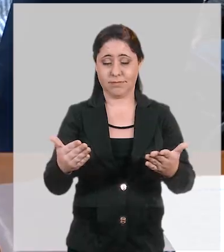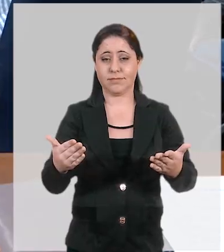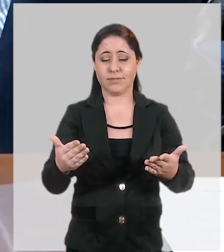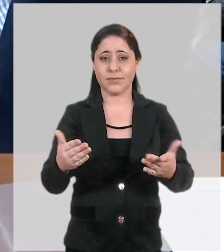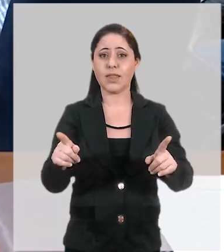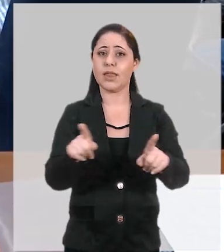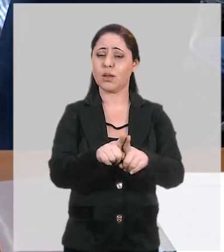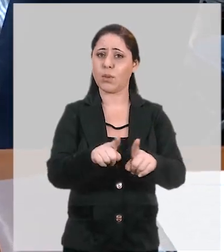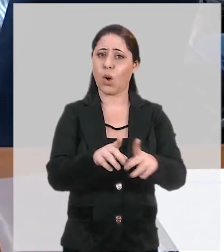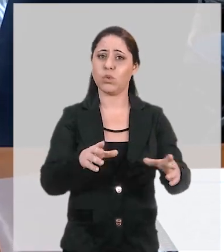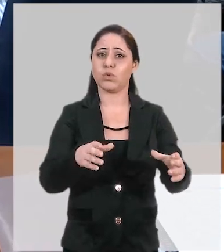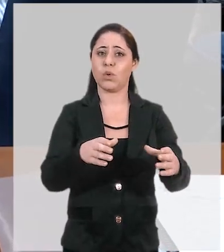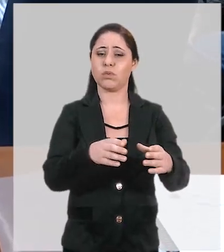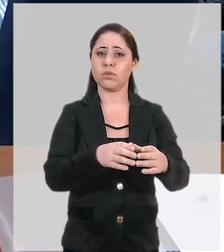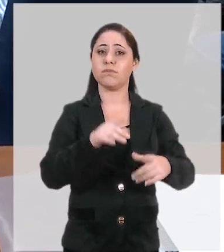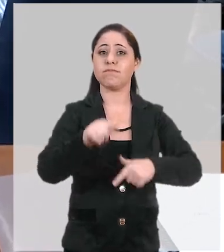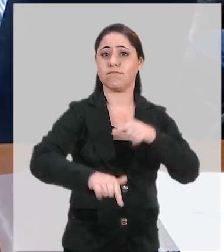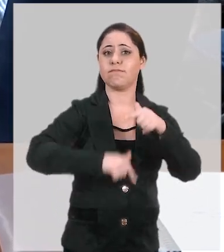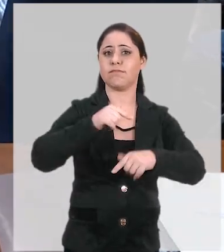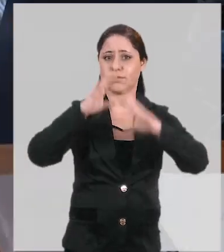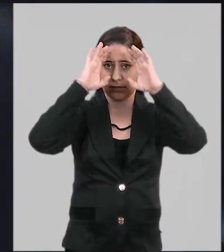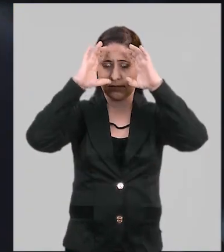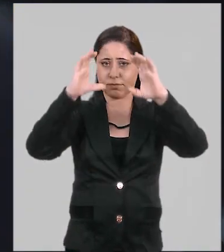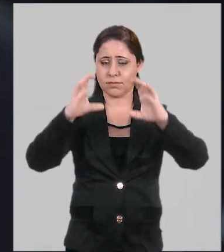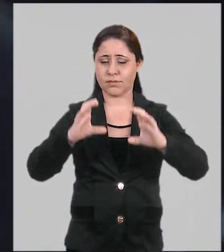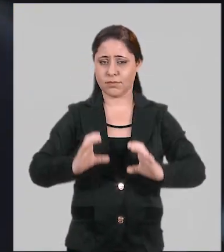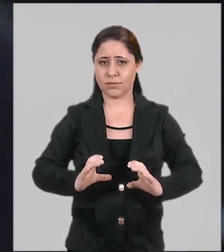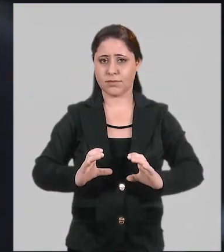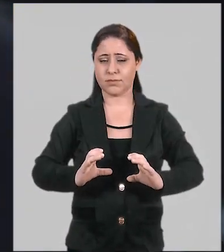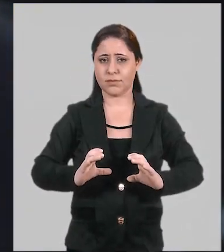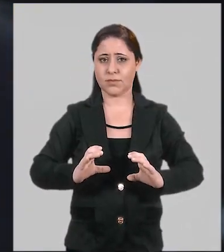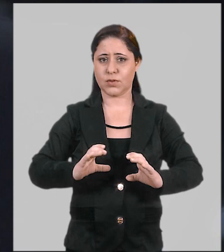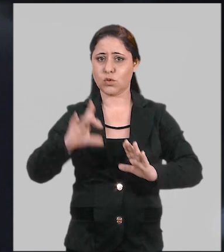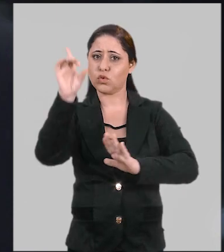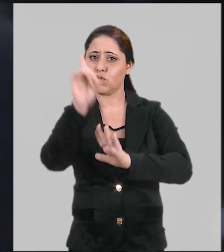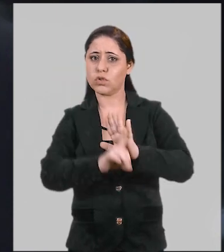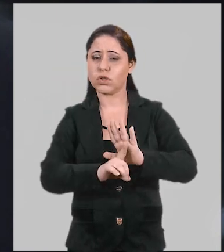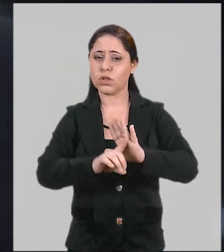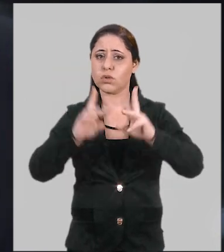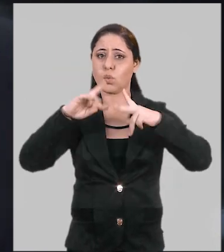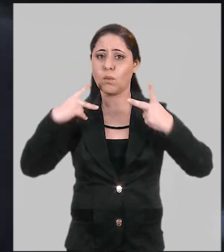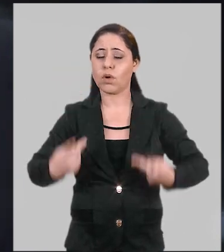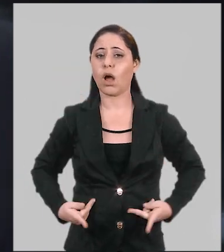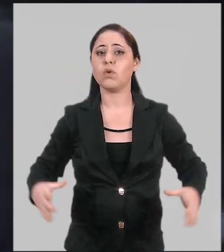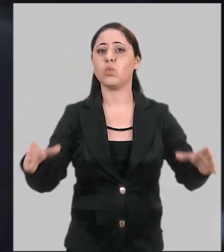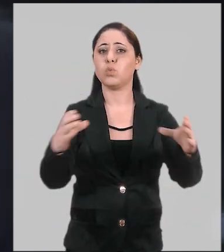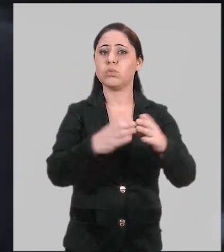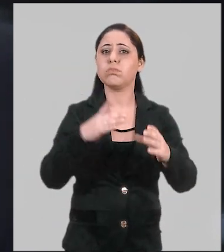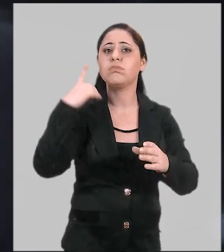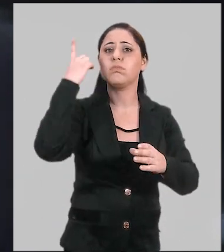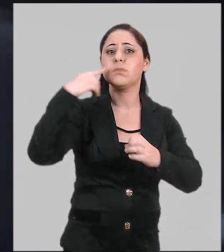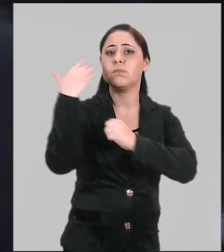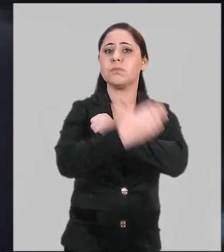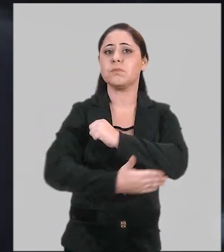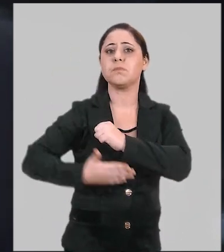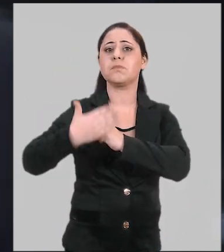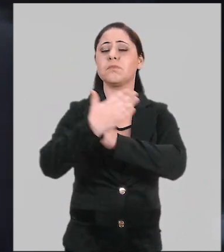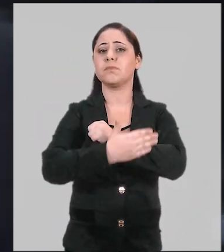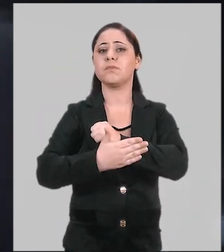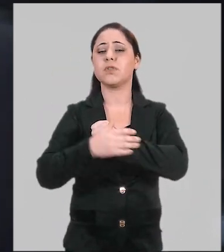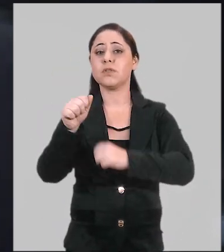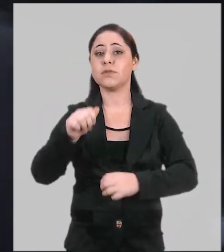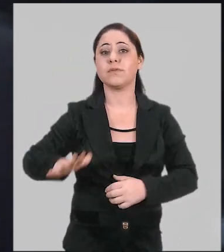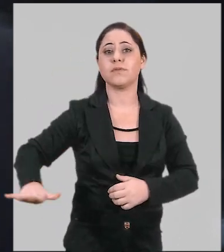Redação, além da Comissão de Trabalho, Cidadania e Direitos Humanos e também da Frente Parlamentar em Defesa